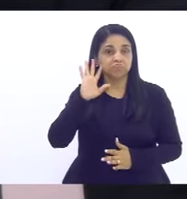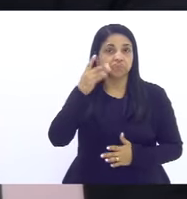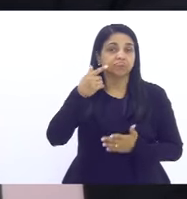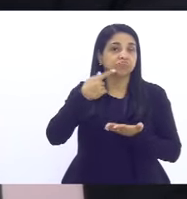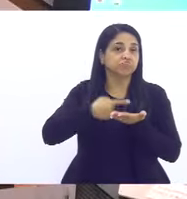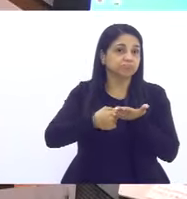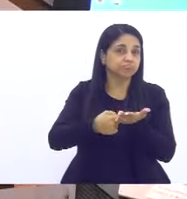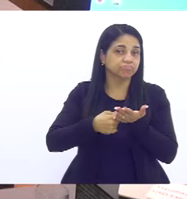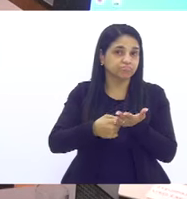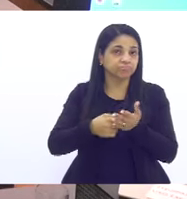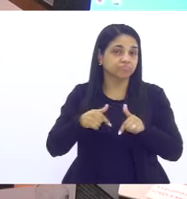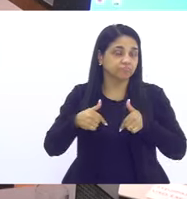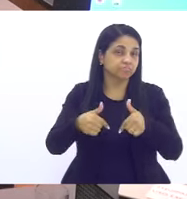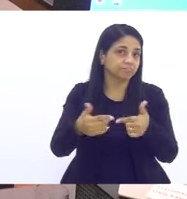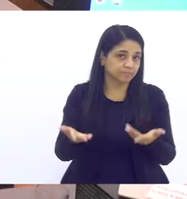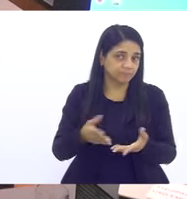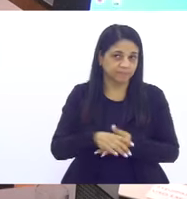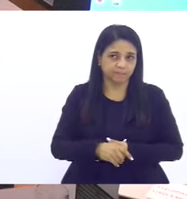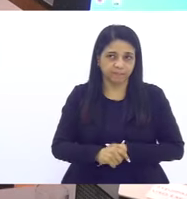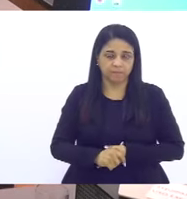concessionária.